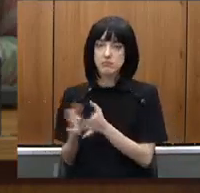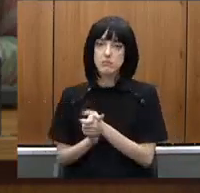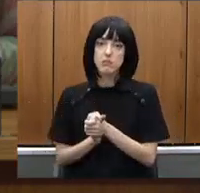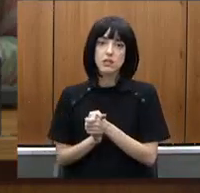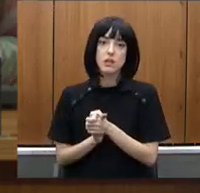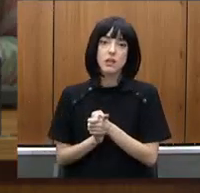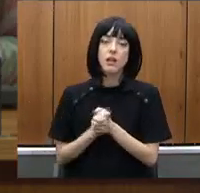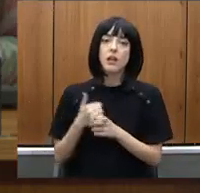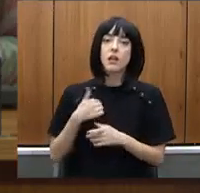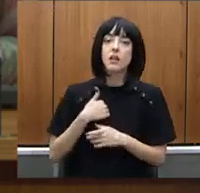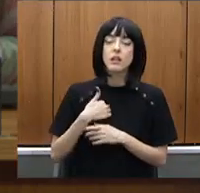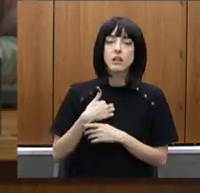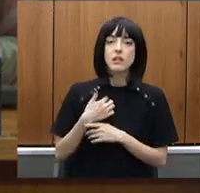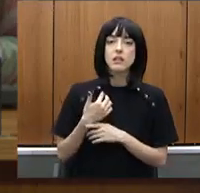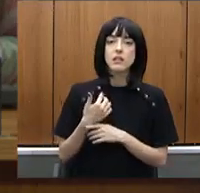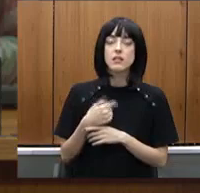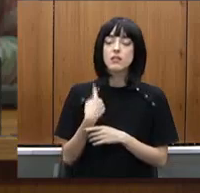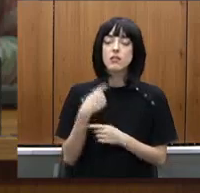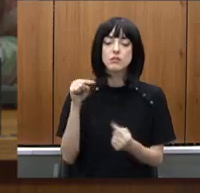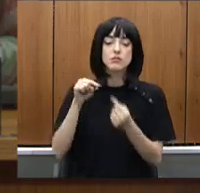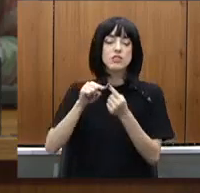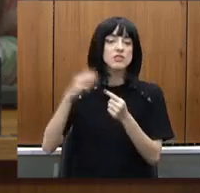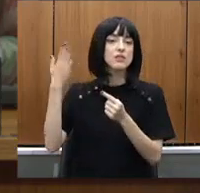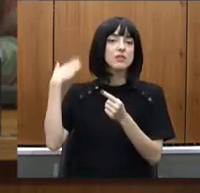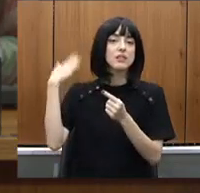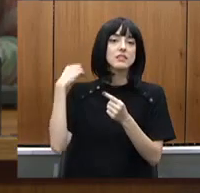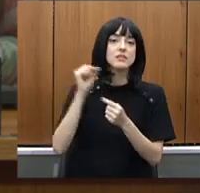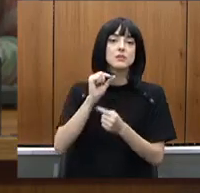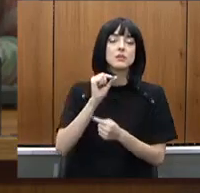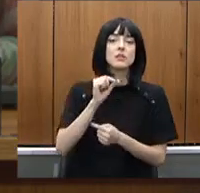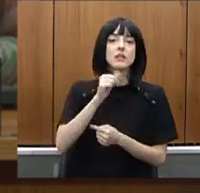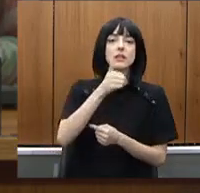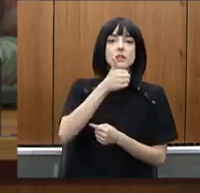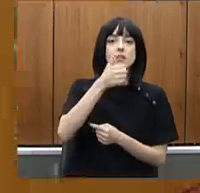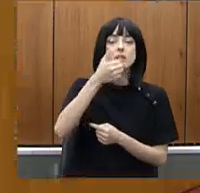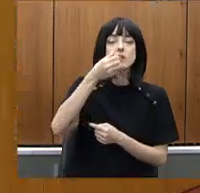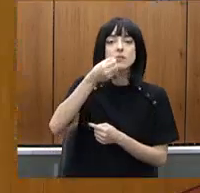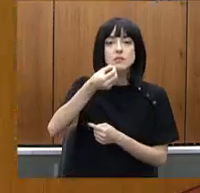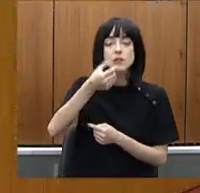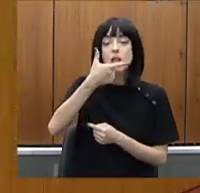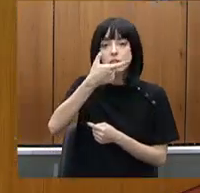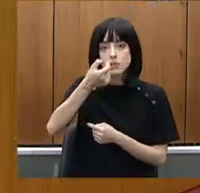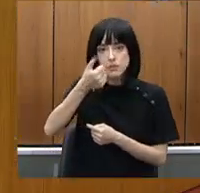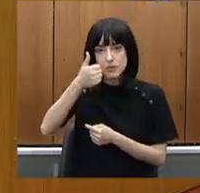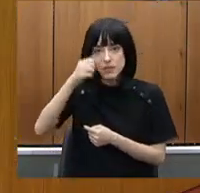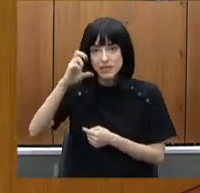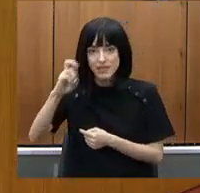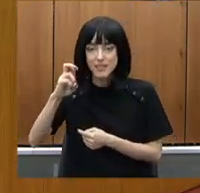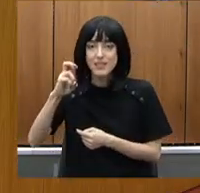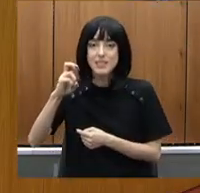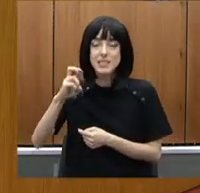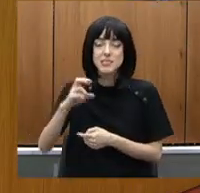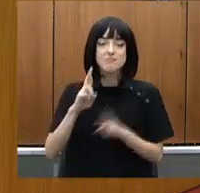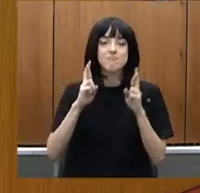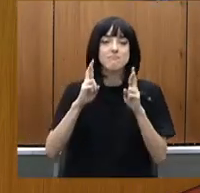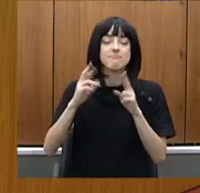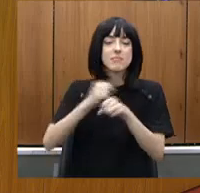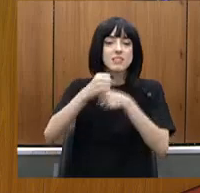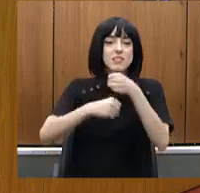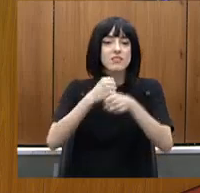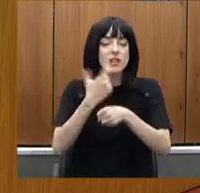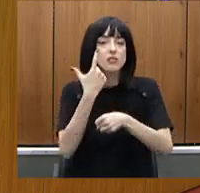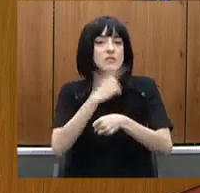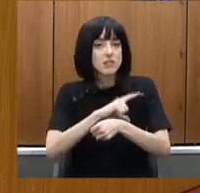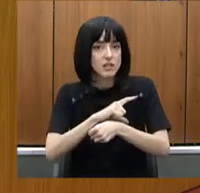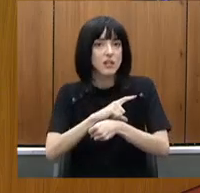40 mil e 24 é o nosso efetivo nós vamos chegar nesse valor bom assim nós